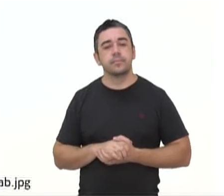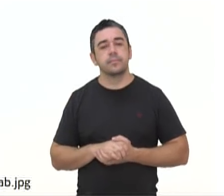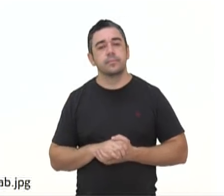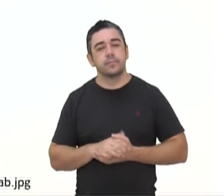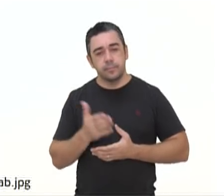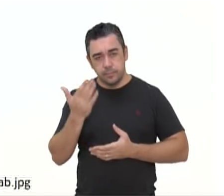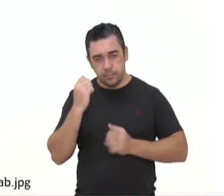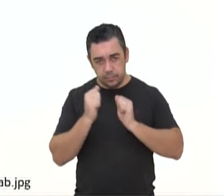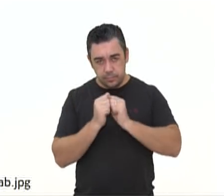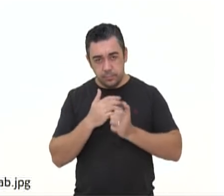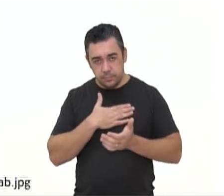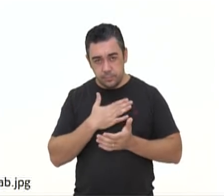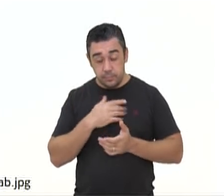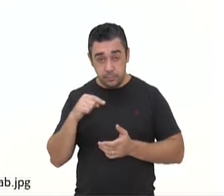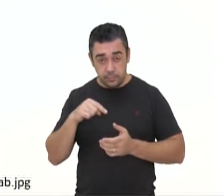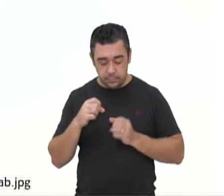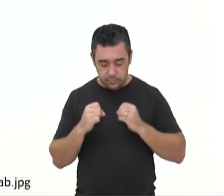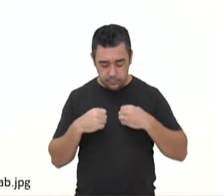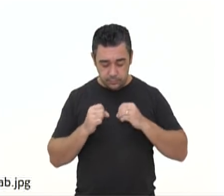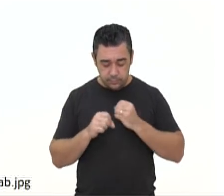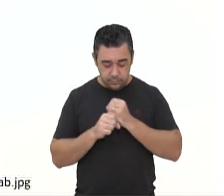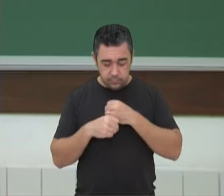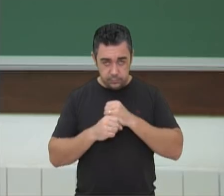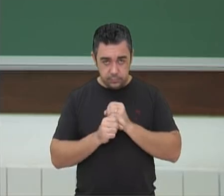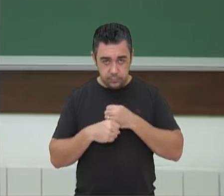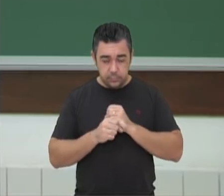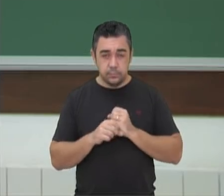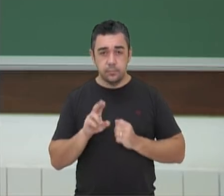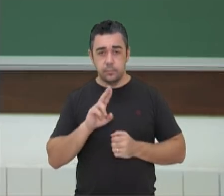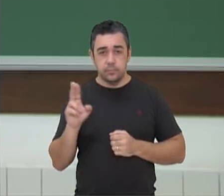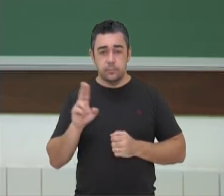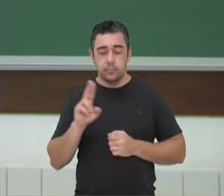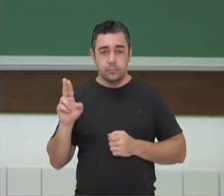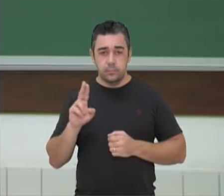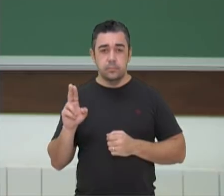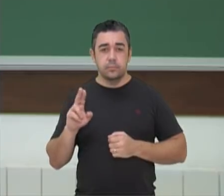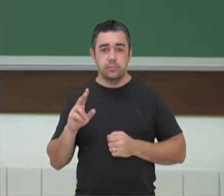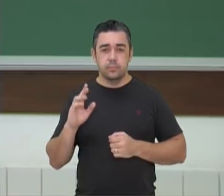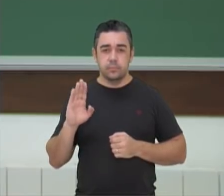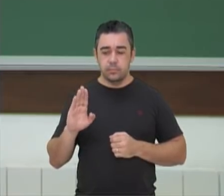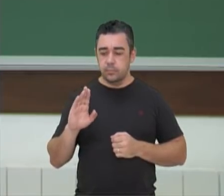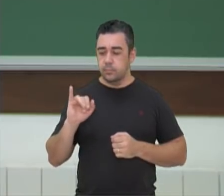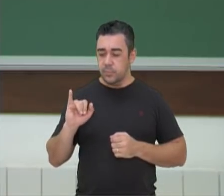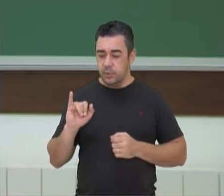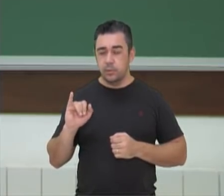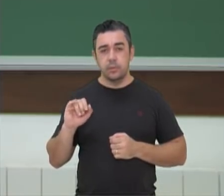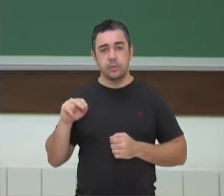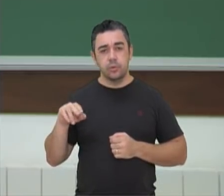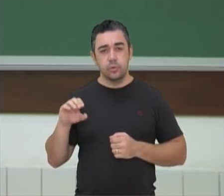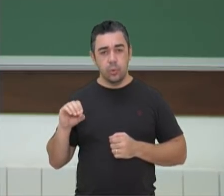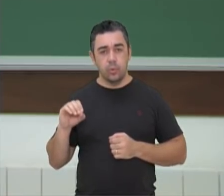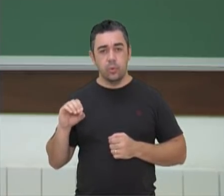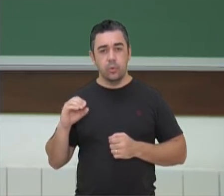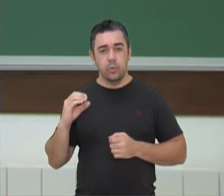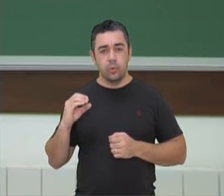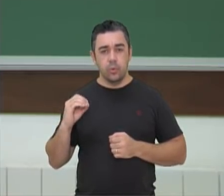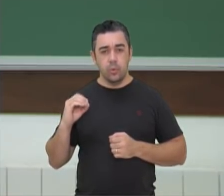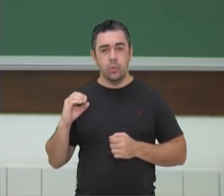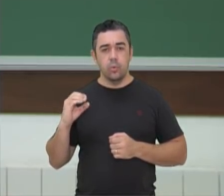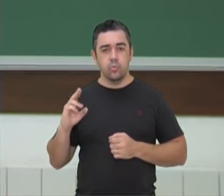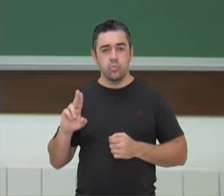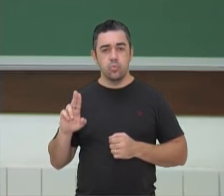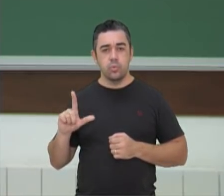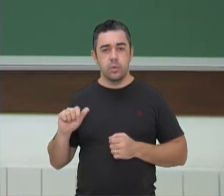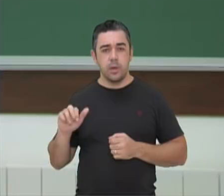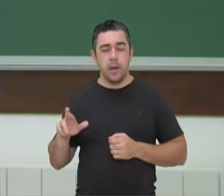comigo. Esse microscópio que eu trago para vocês se chama microscópio binocular. Bi é 2, porque